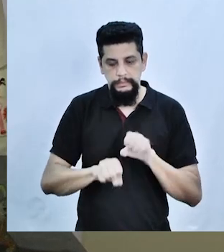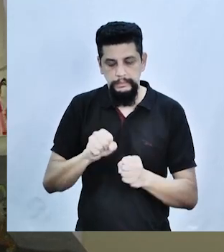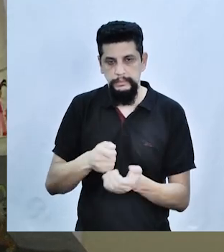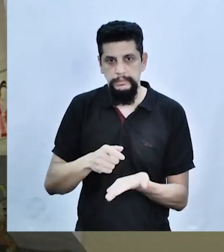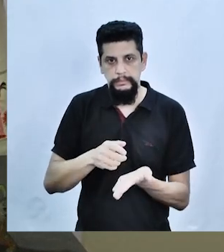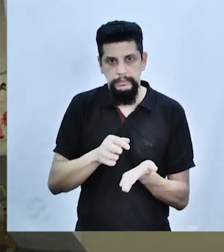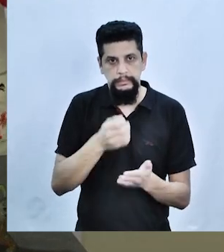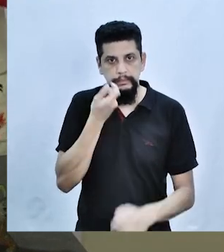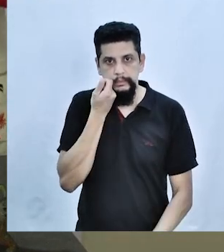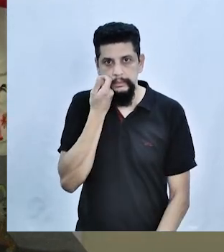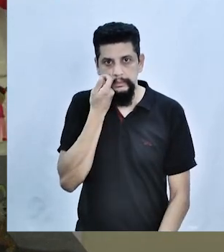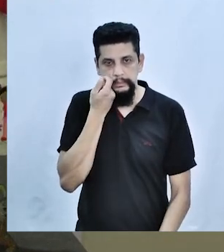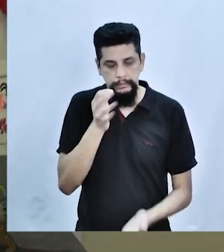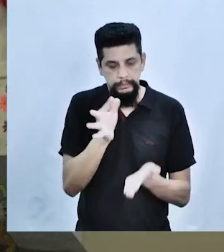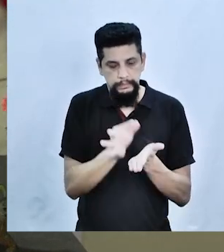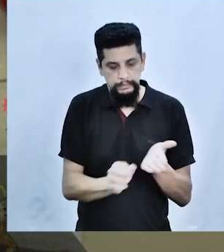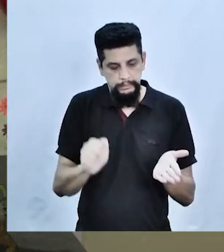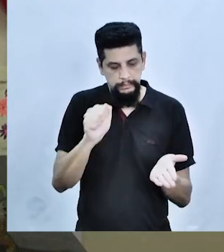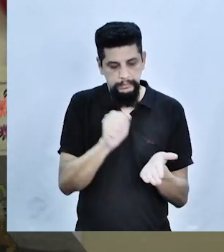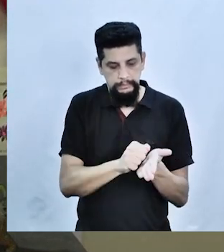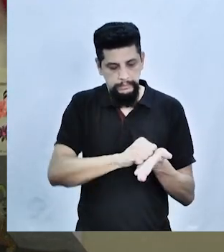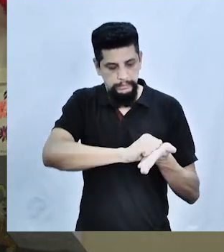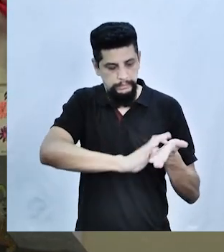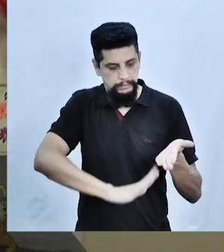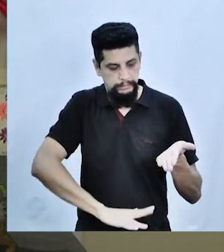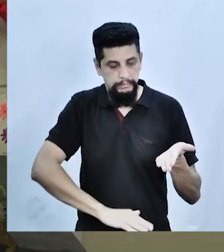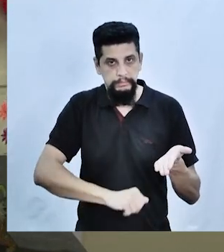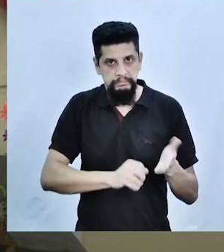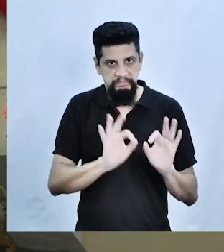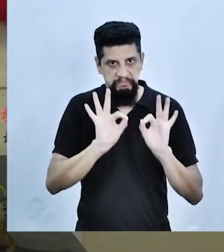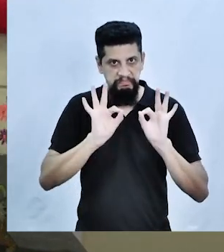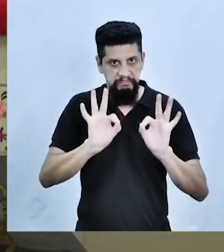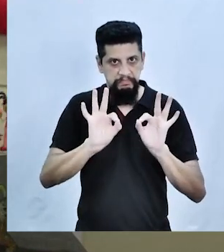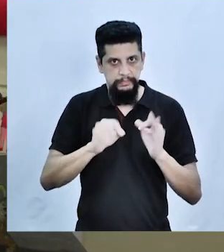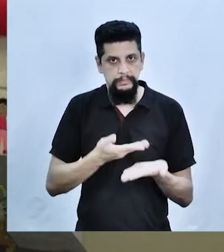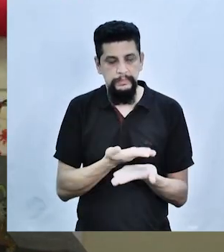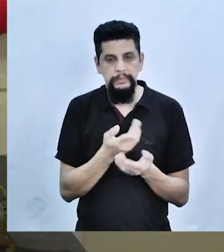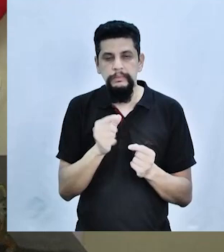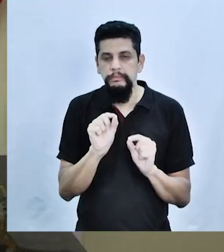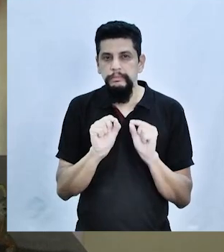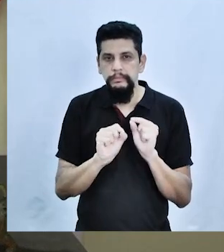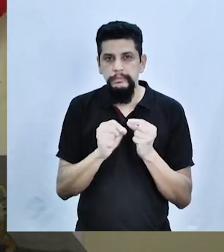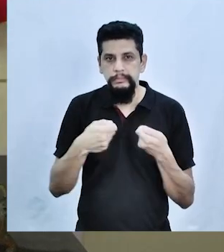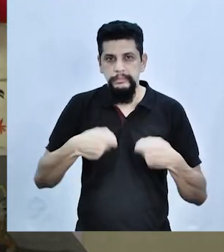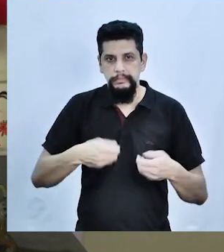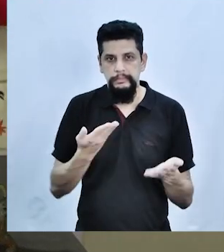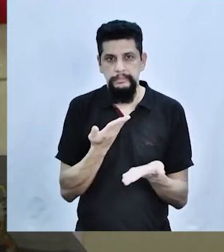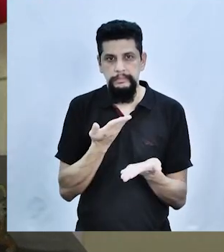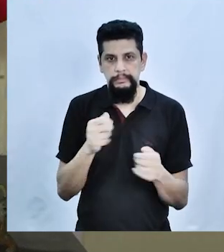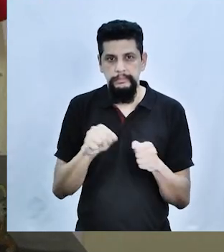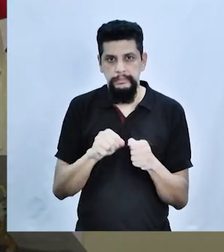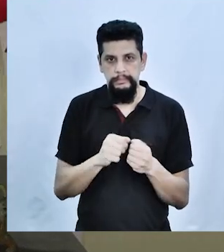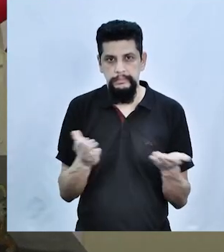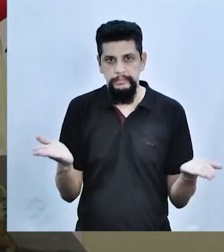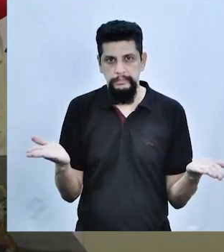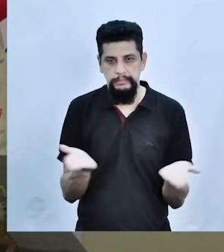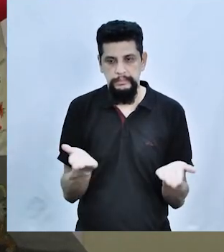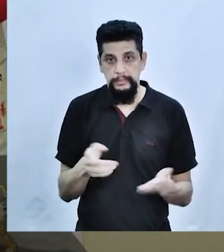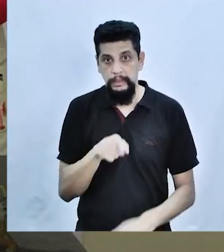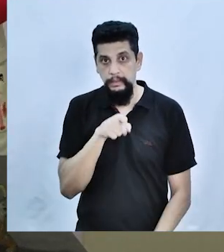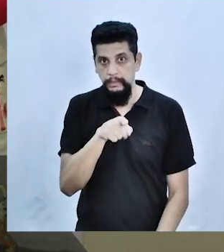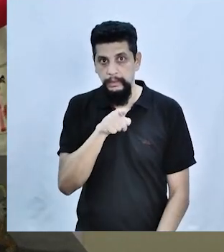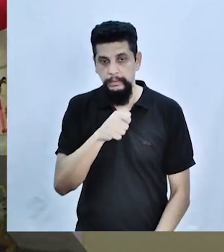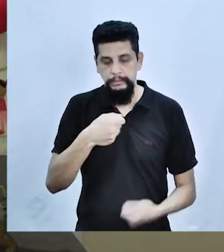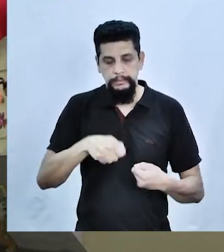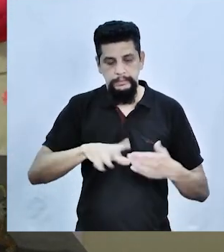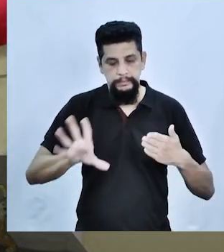lápis e o seu caderno e registre a tarefa com bastante cuidado, com bastante capricho. O que eles vão ter que fazer nessa tarefa de hoje, prof?